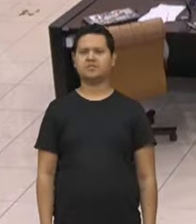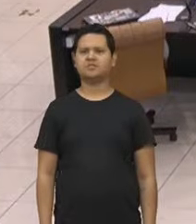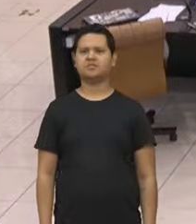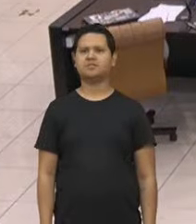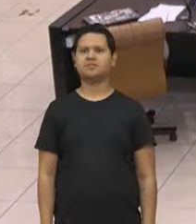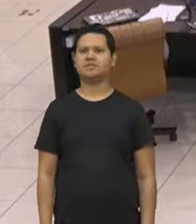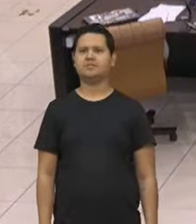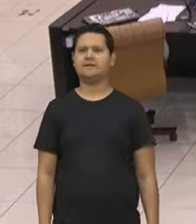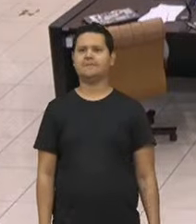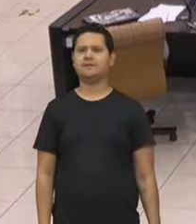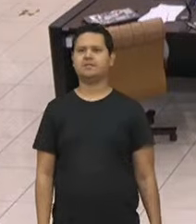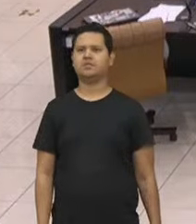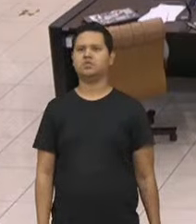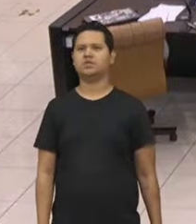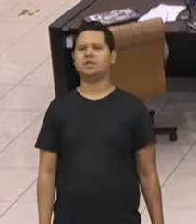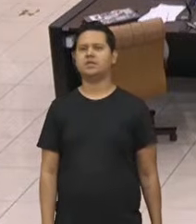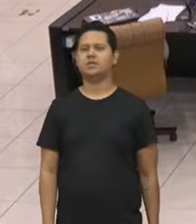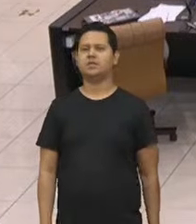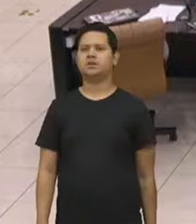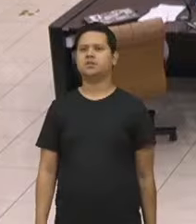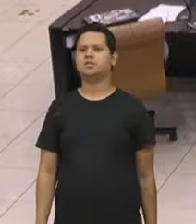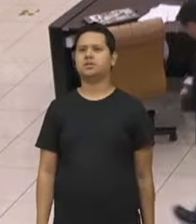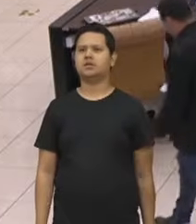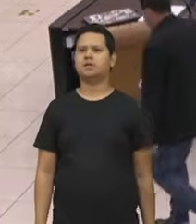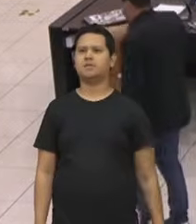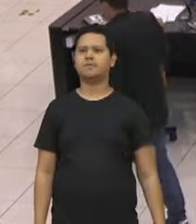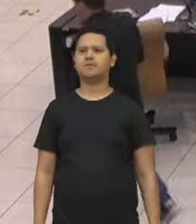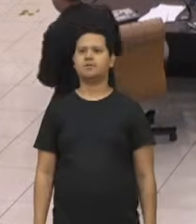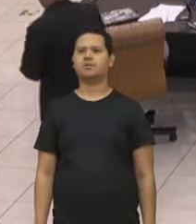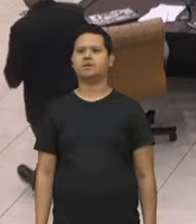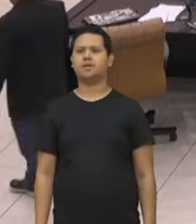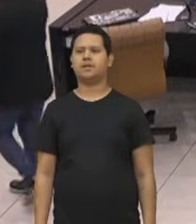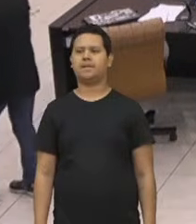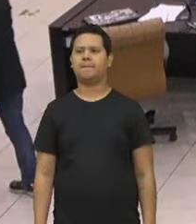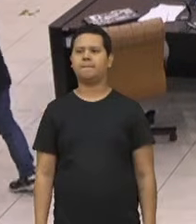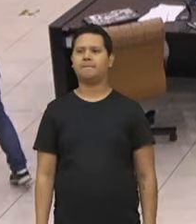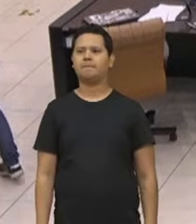Não é votação. Tem que cancelar. Isso. É para ver.